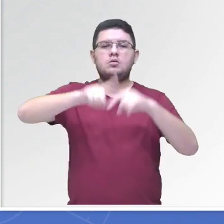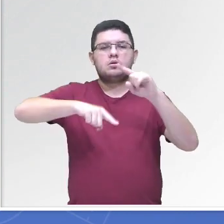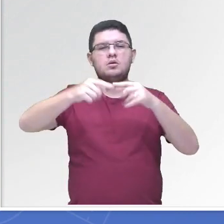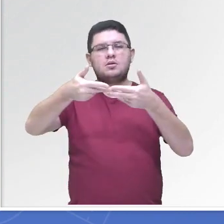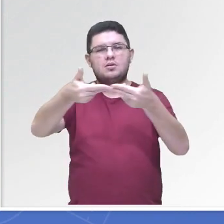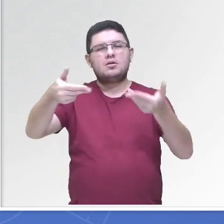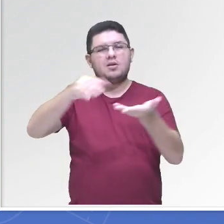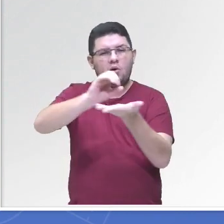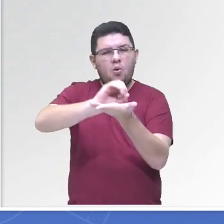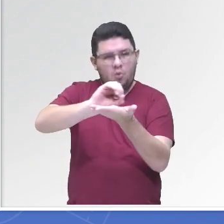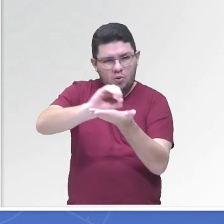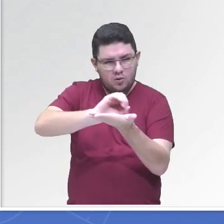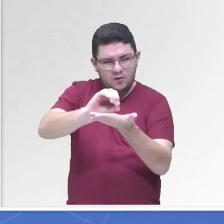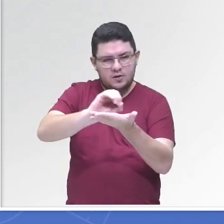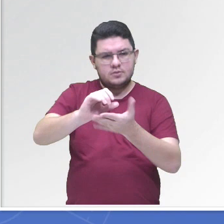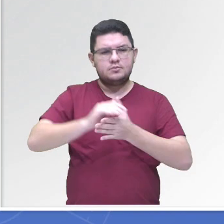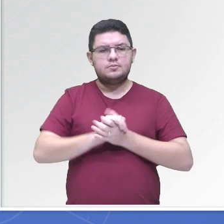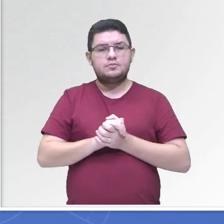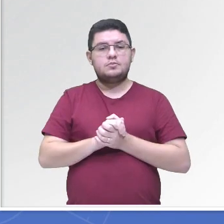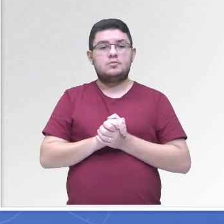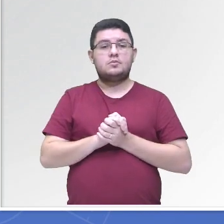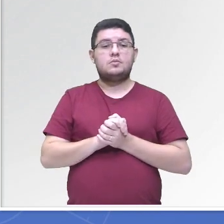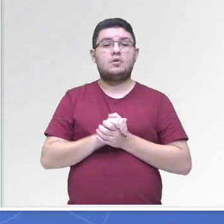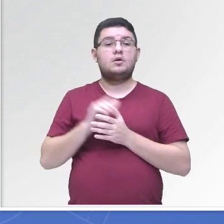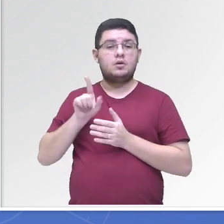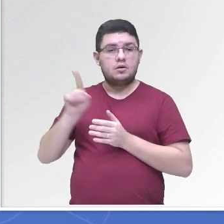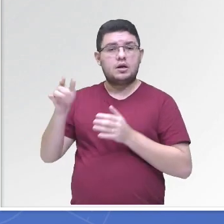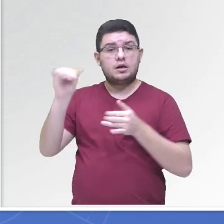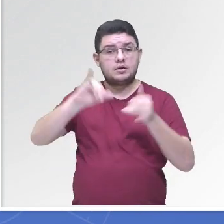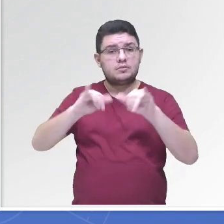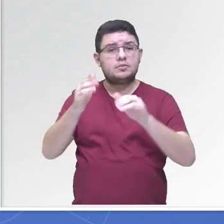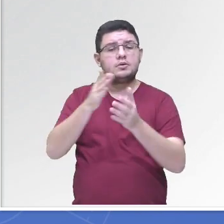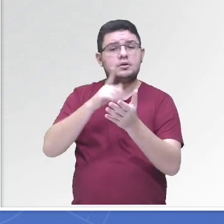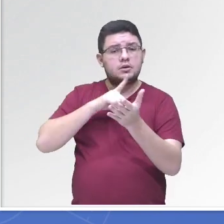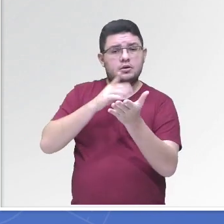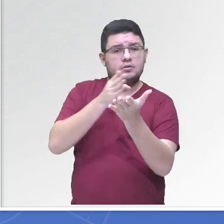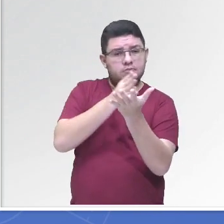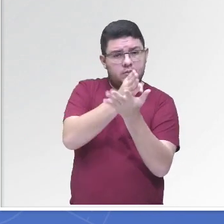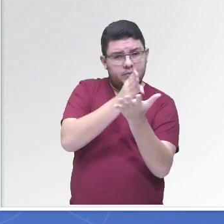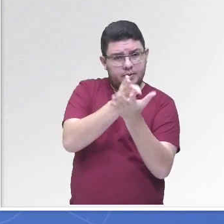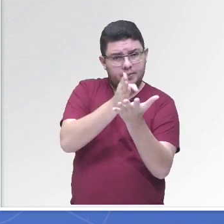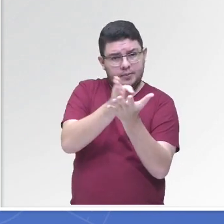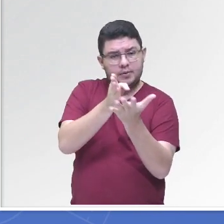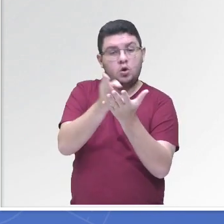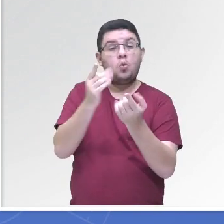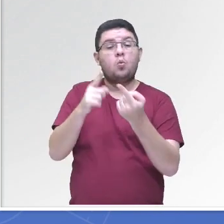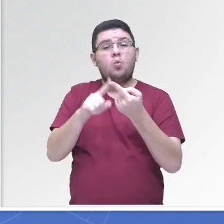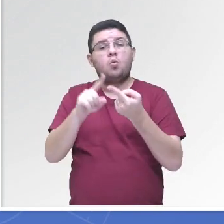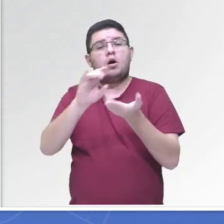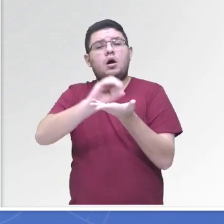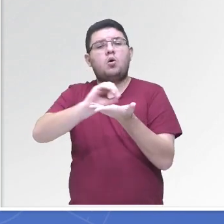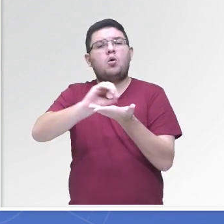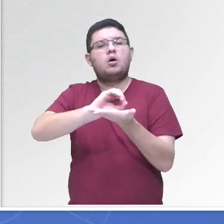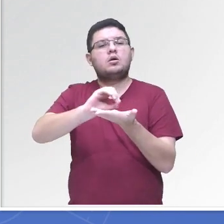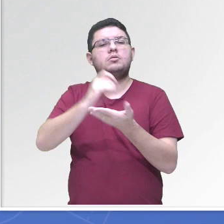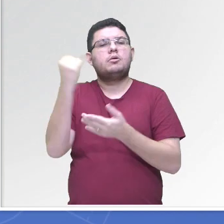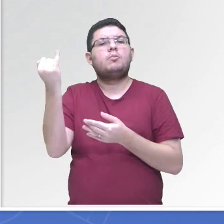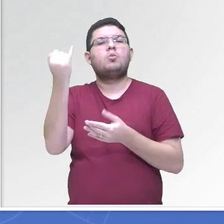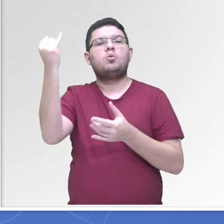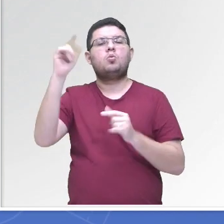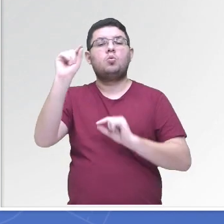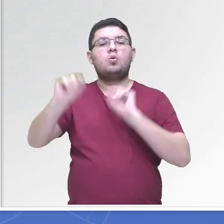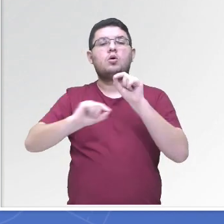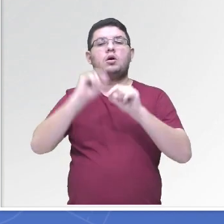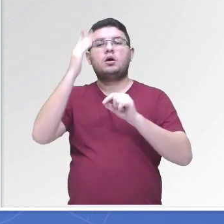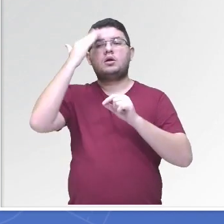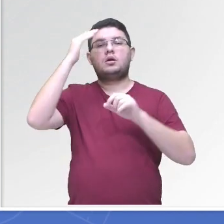tem várias divisões. A química orgânica, né? O estudo da química orgânica é muito importante para compreender o